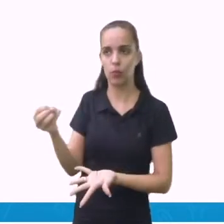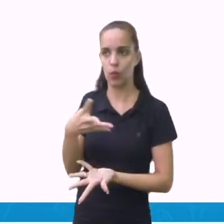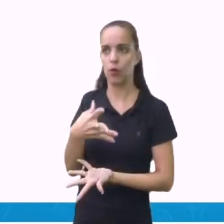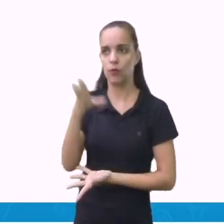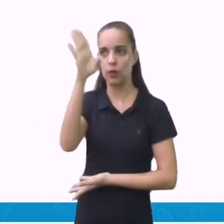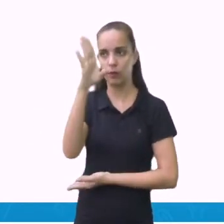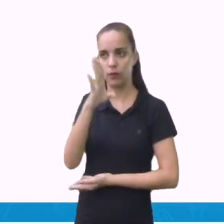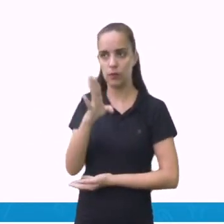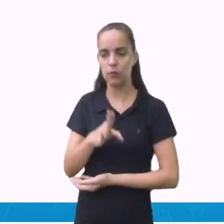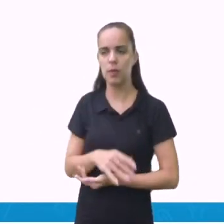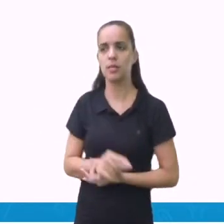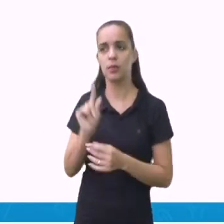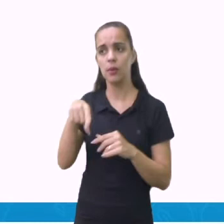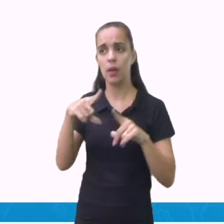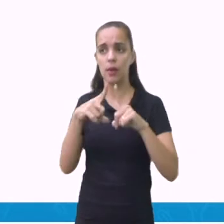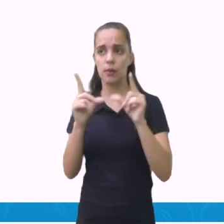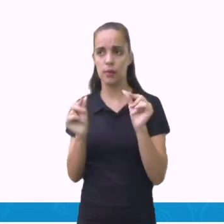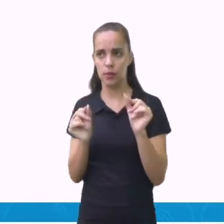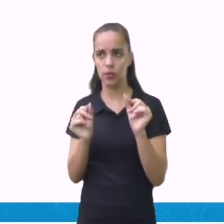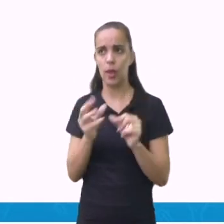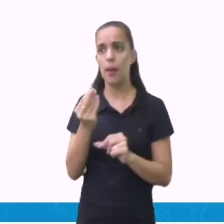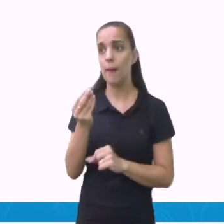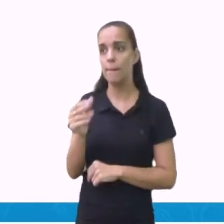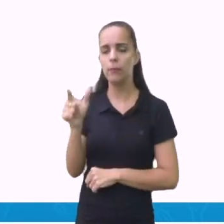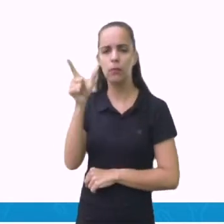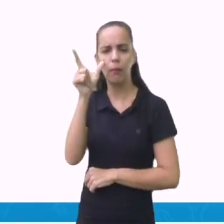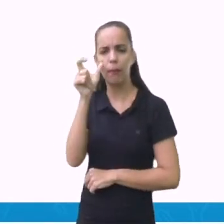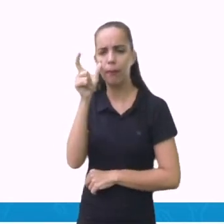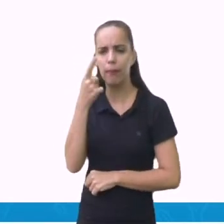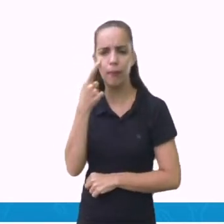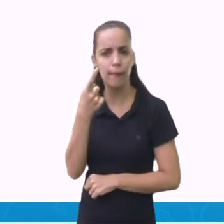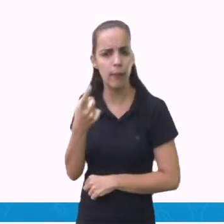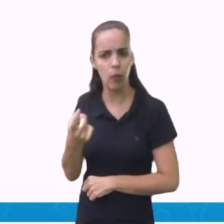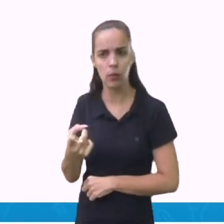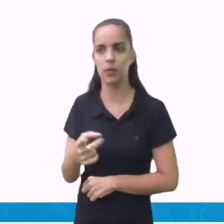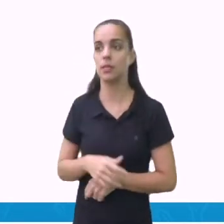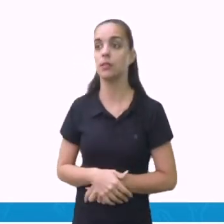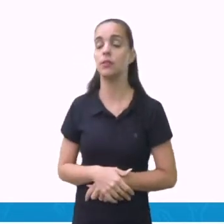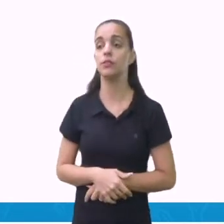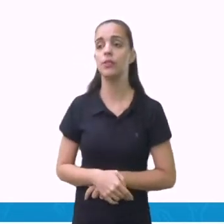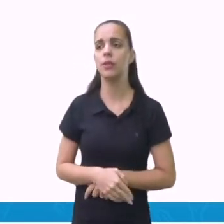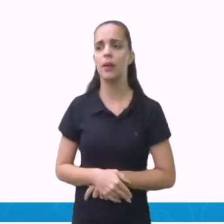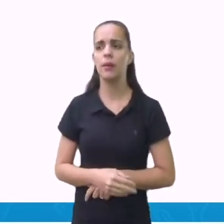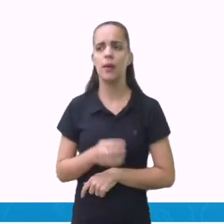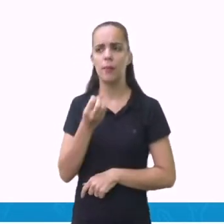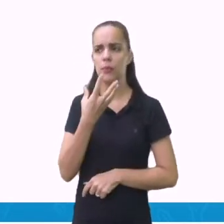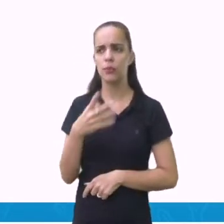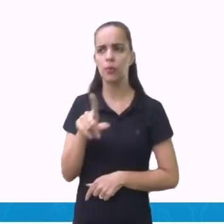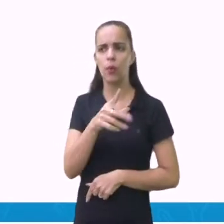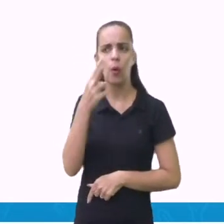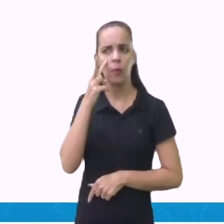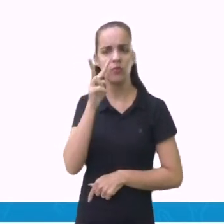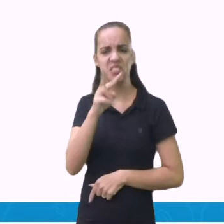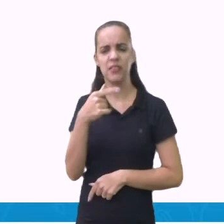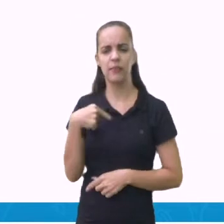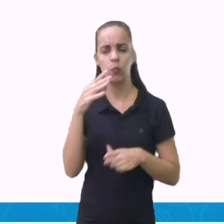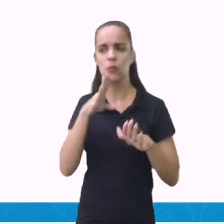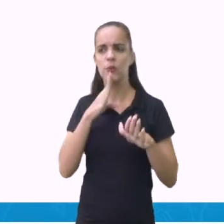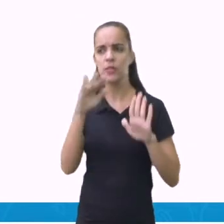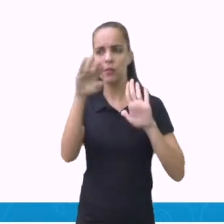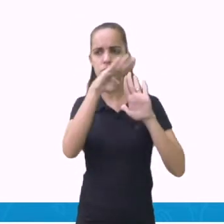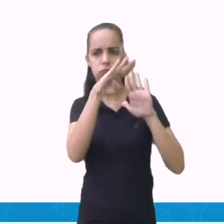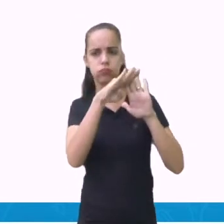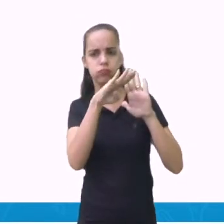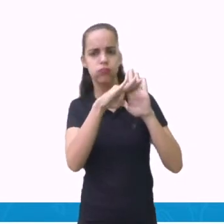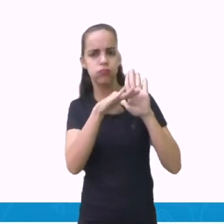Conhecer Brasília é muito interessante, você conhecer todas as construções, todas as obras que foram